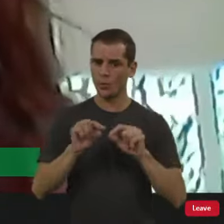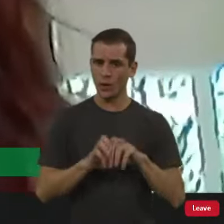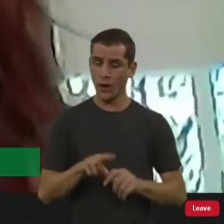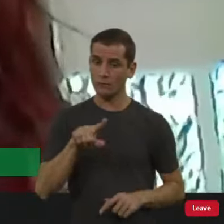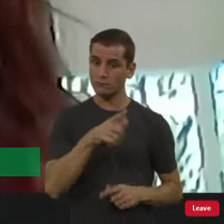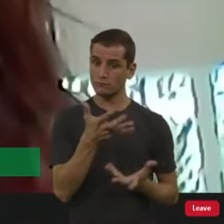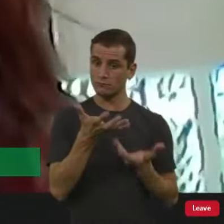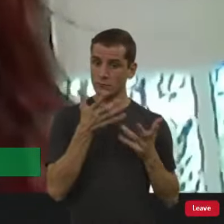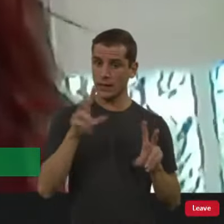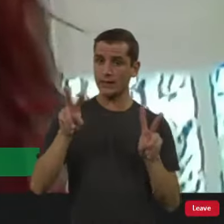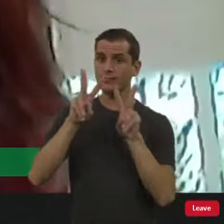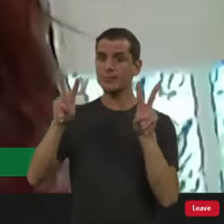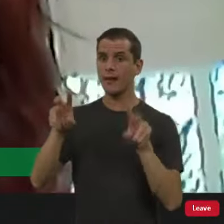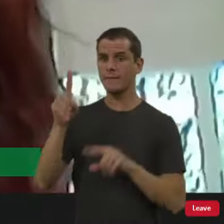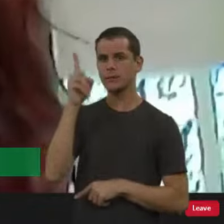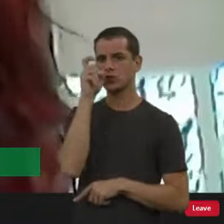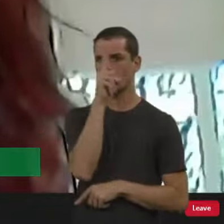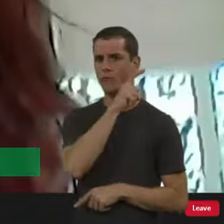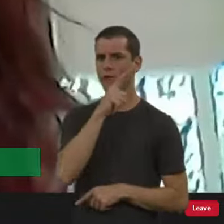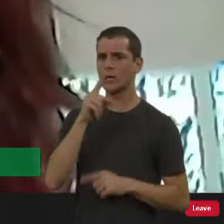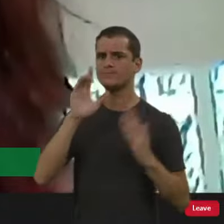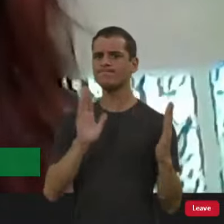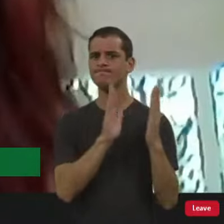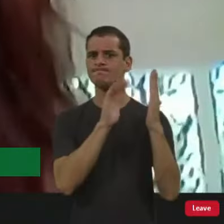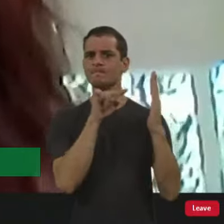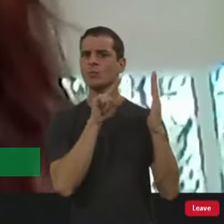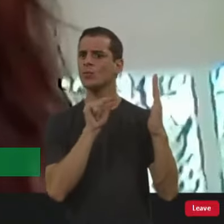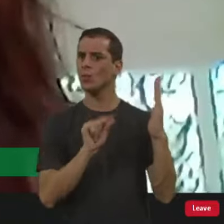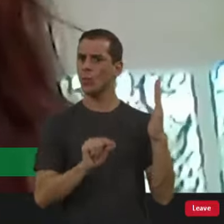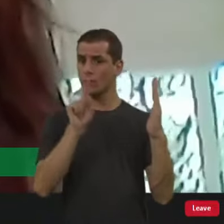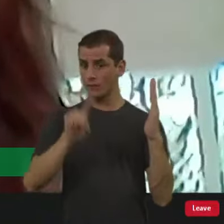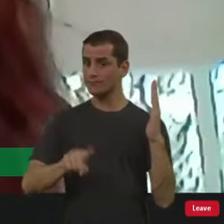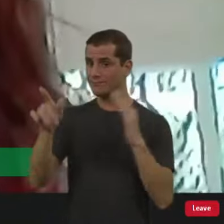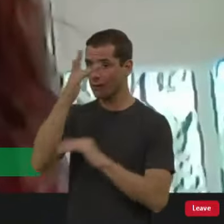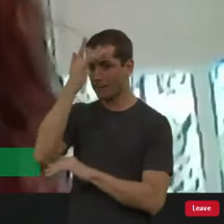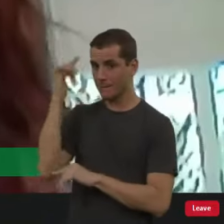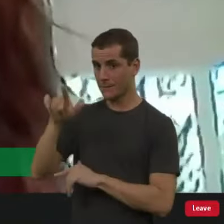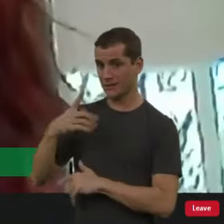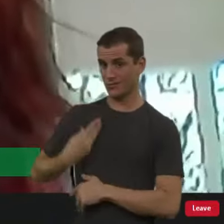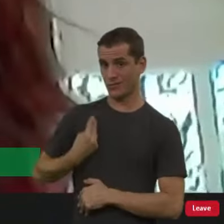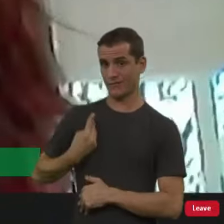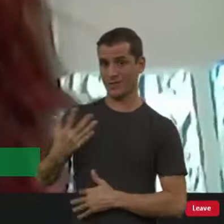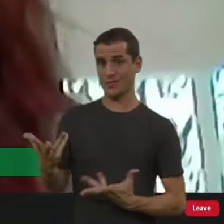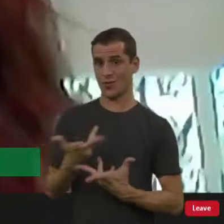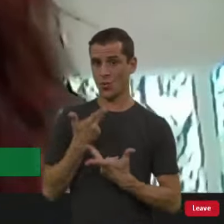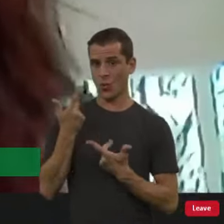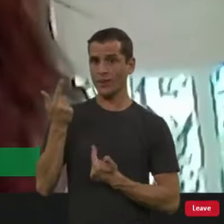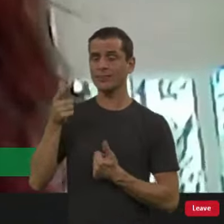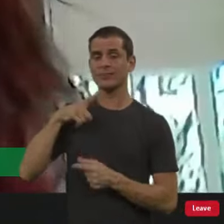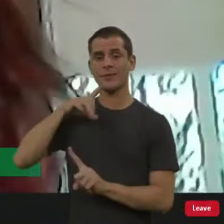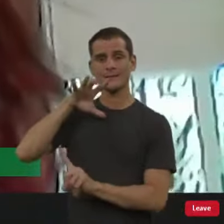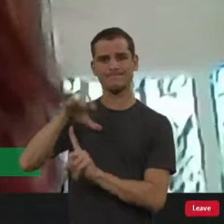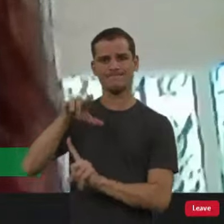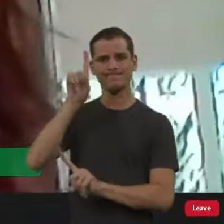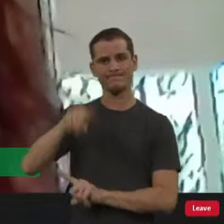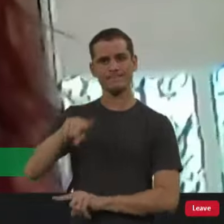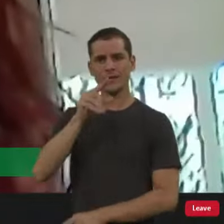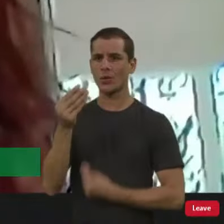mencionar uma dificuldade que enfrentamos e que afeta muito a qualidade de vida dos pacientes, que é o